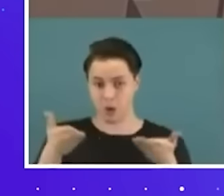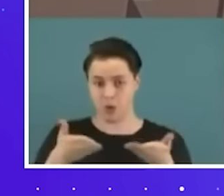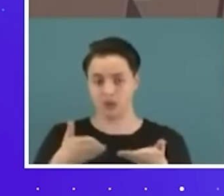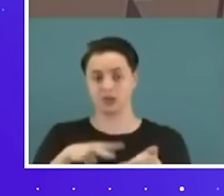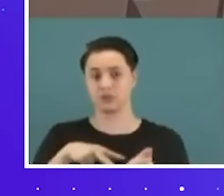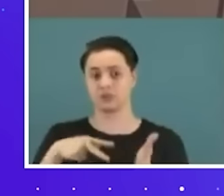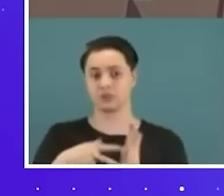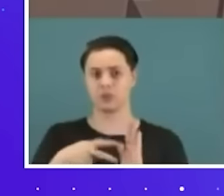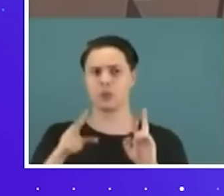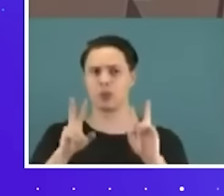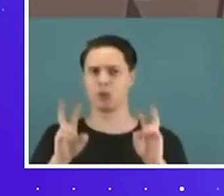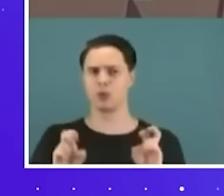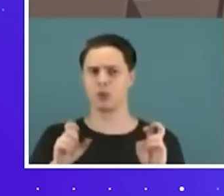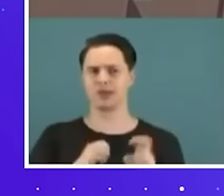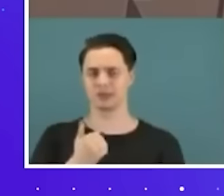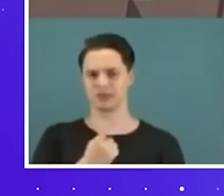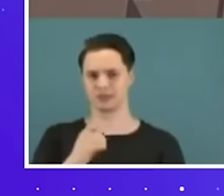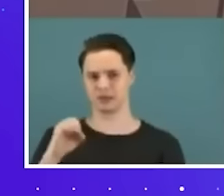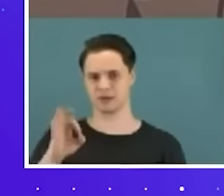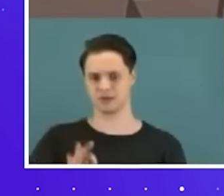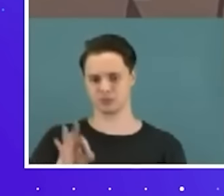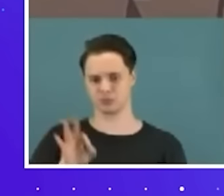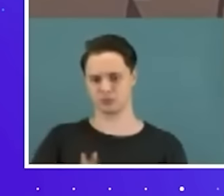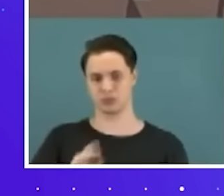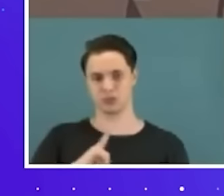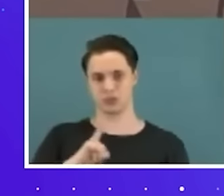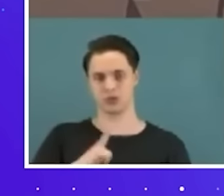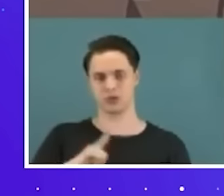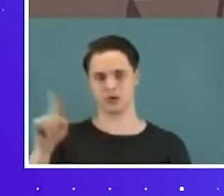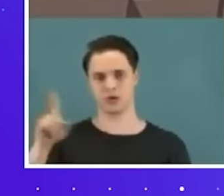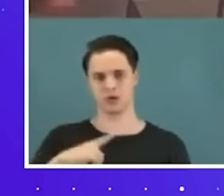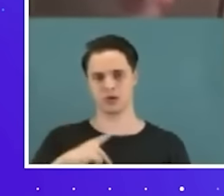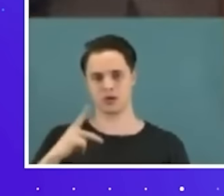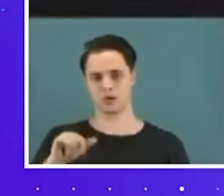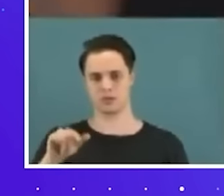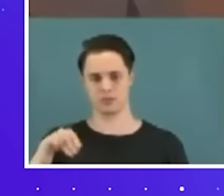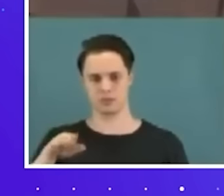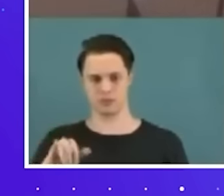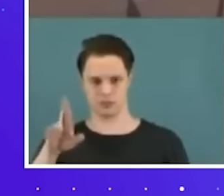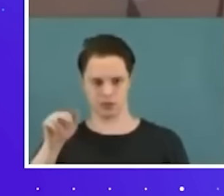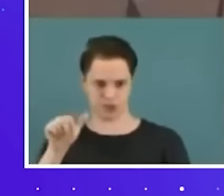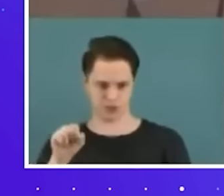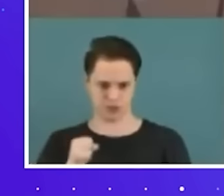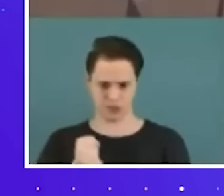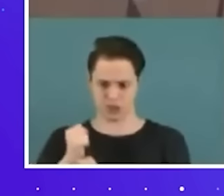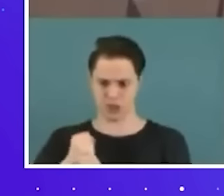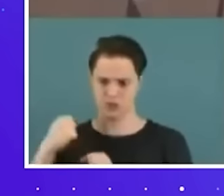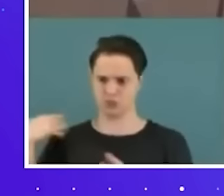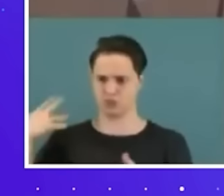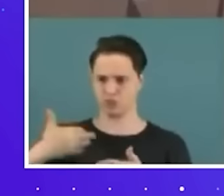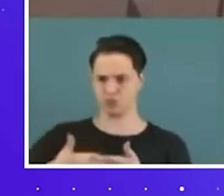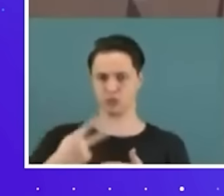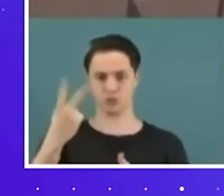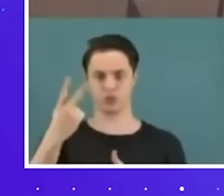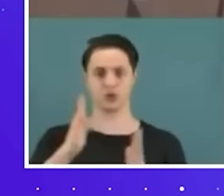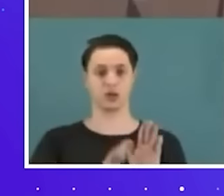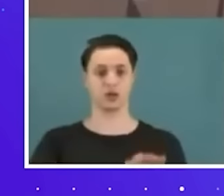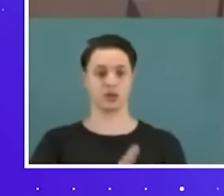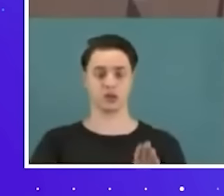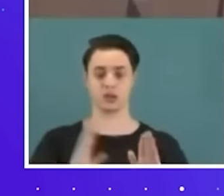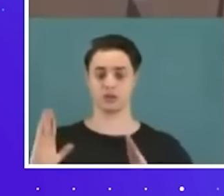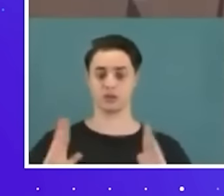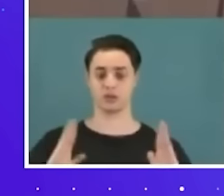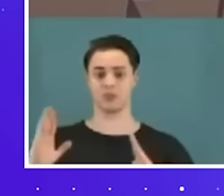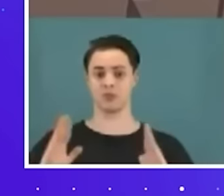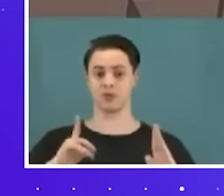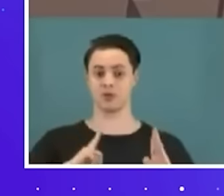que a gravação é atribuída à glaub o áudio foi levado por textor à CPI na segunda-feira dia que ele participou você tá vendo aí